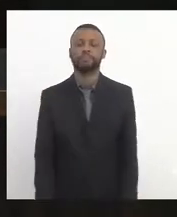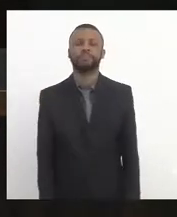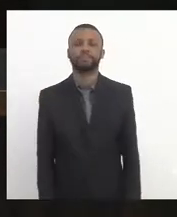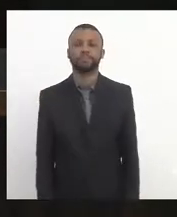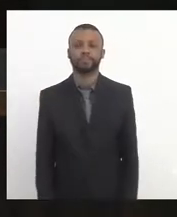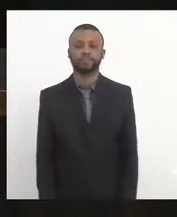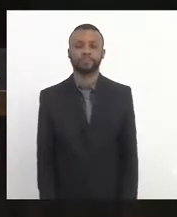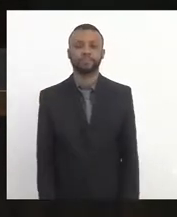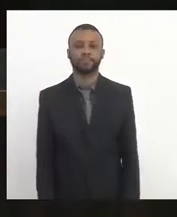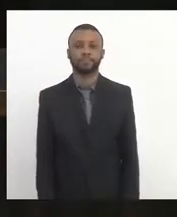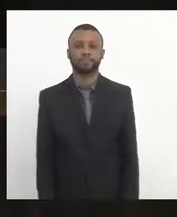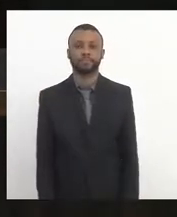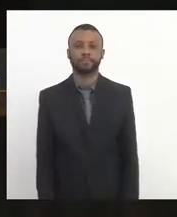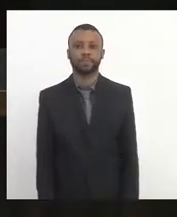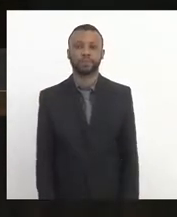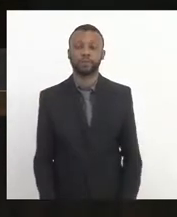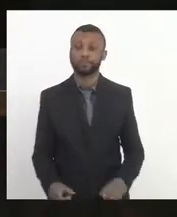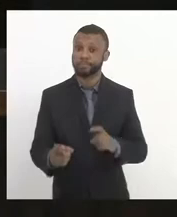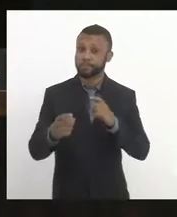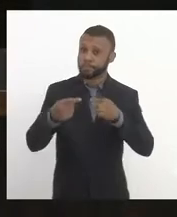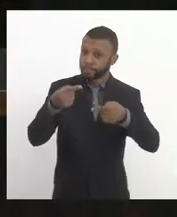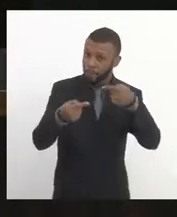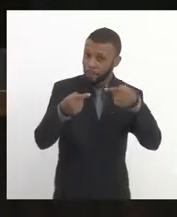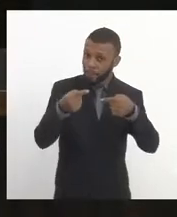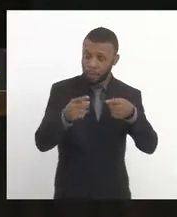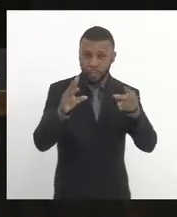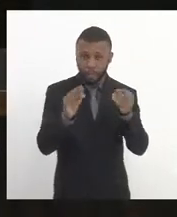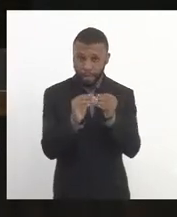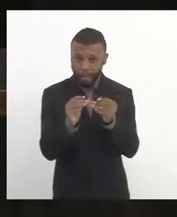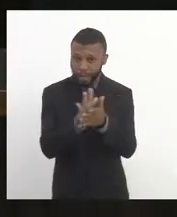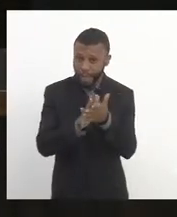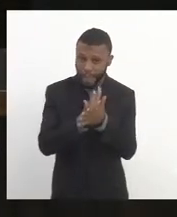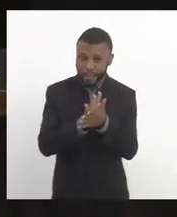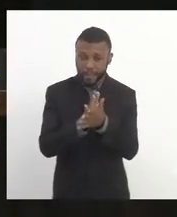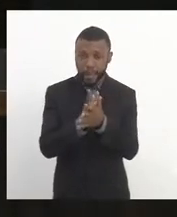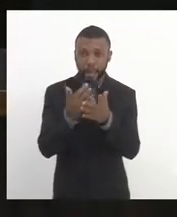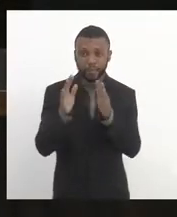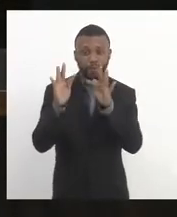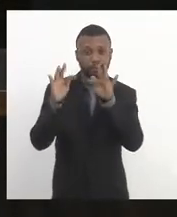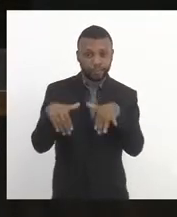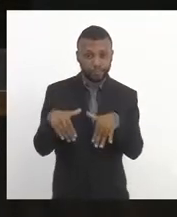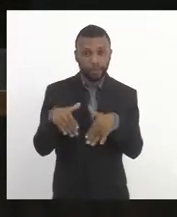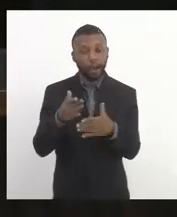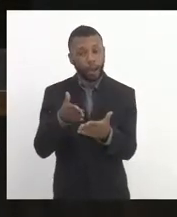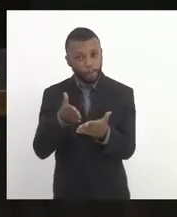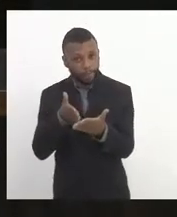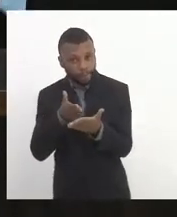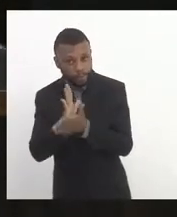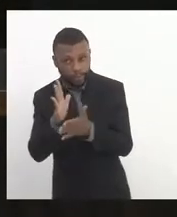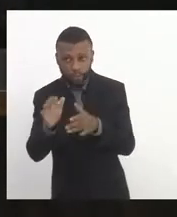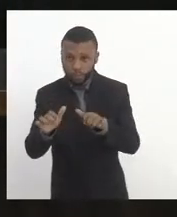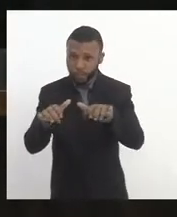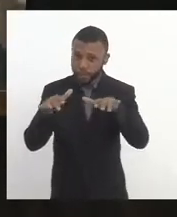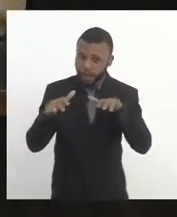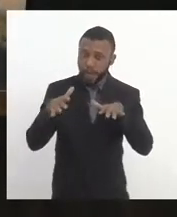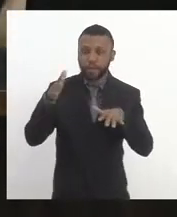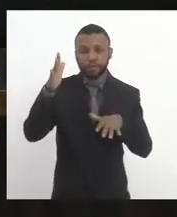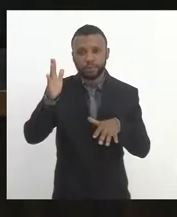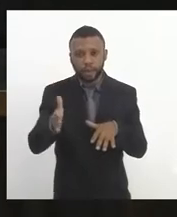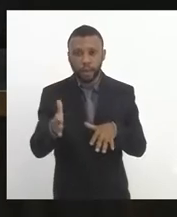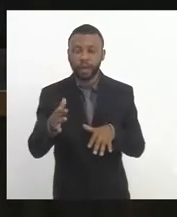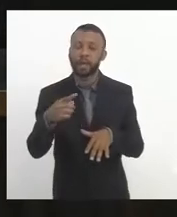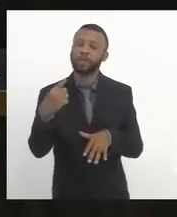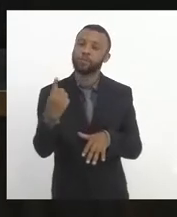Nada mais a tratar na sessão ordinária, mesmo está encerrado. Com a aprovação do plenário, vamos antecipar